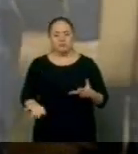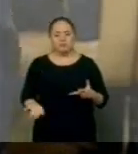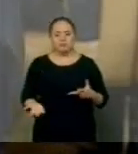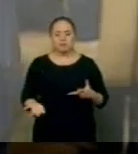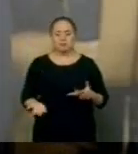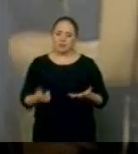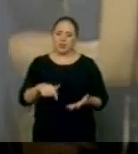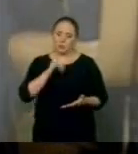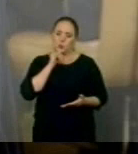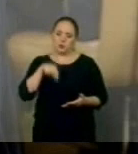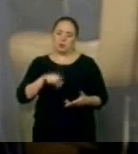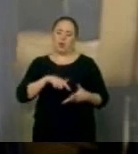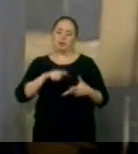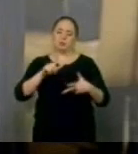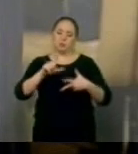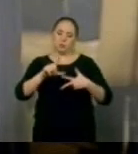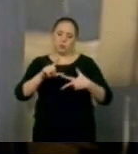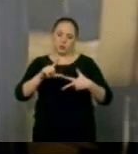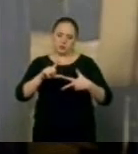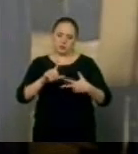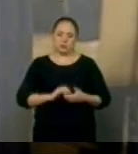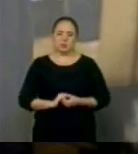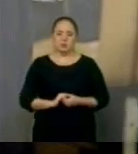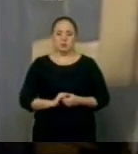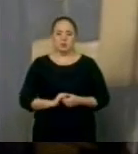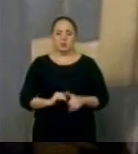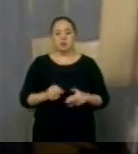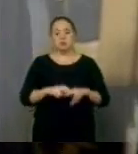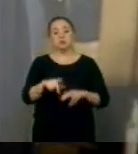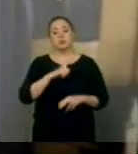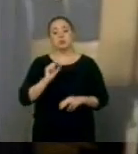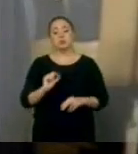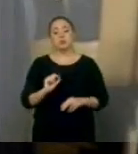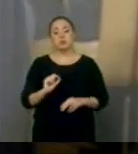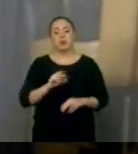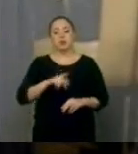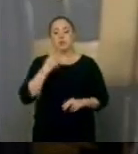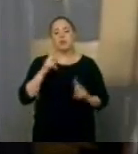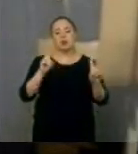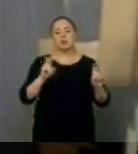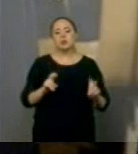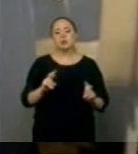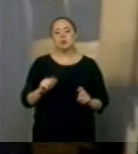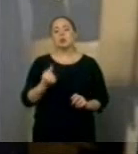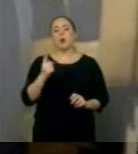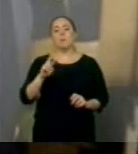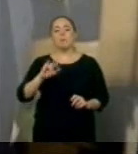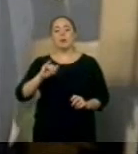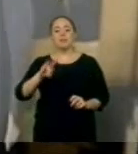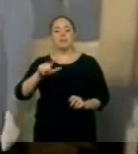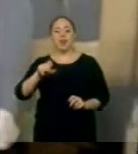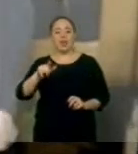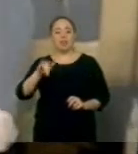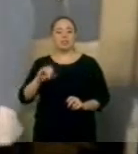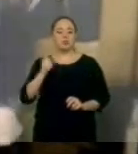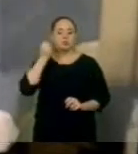caso, o poder legislativo. Então, daí se tem também com toda clareza que não se trata aqui de um privilégio do parlamentar,